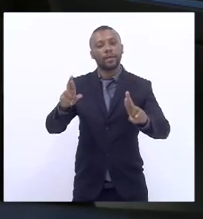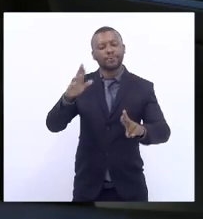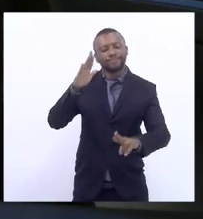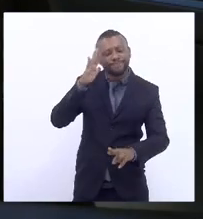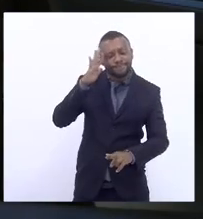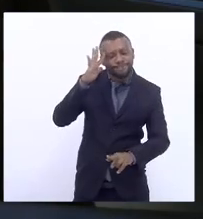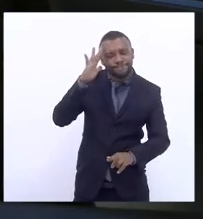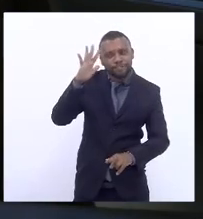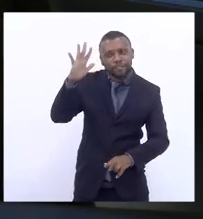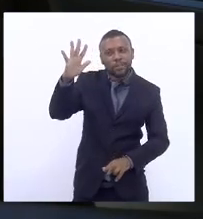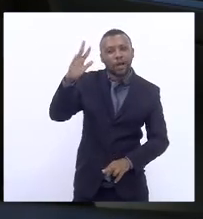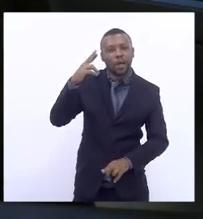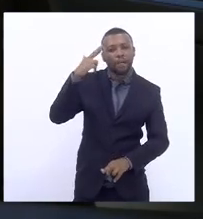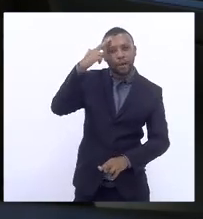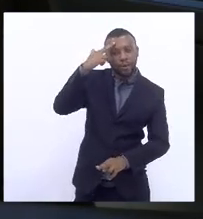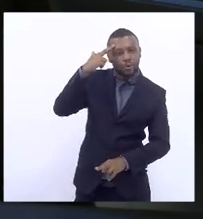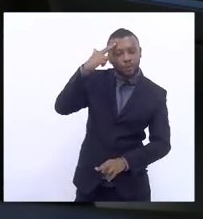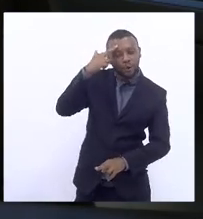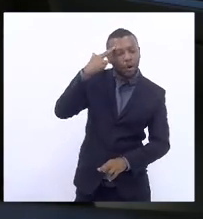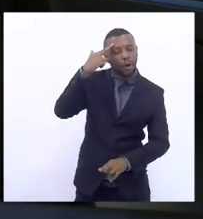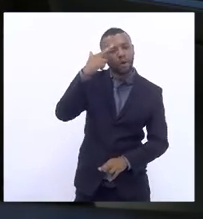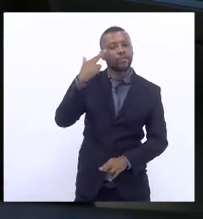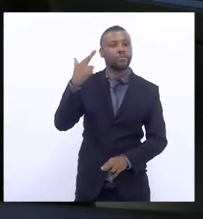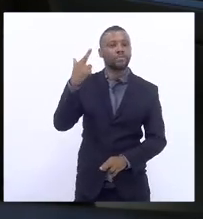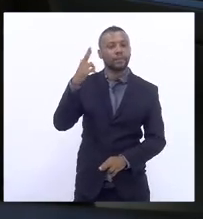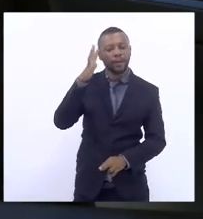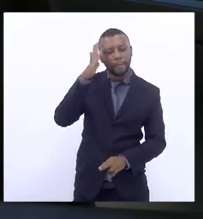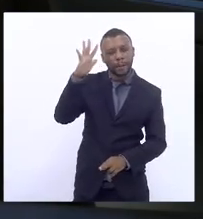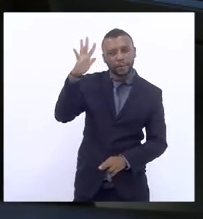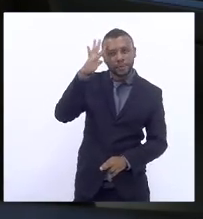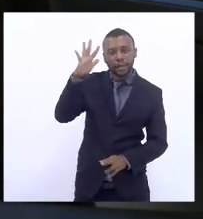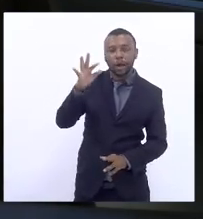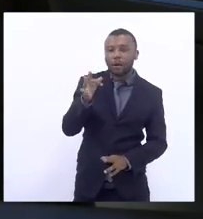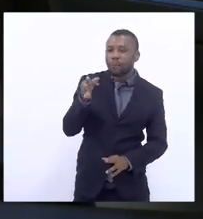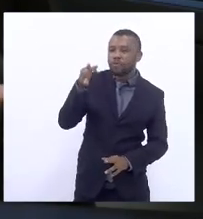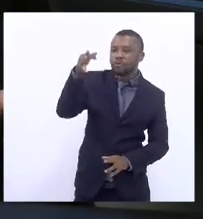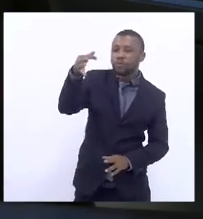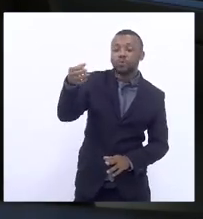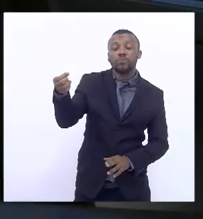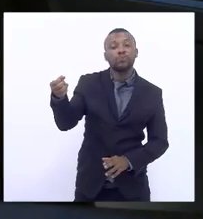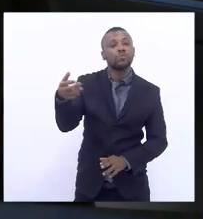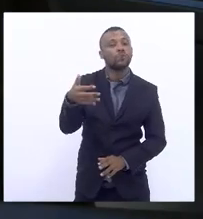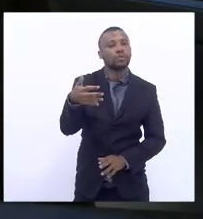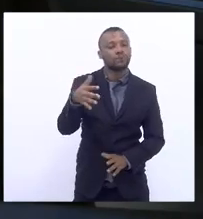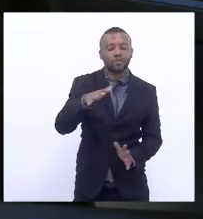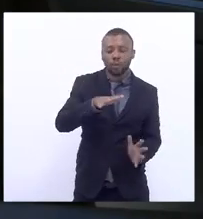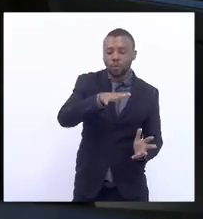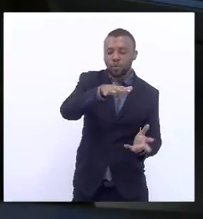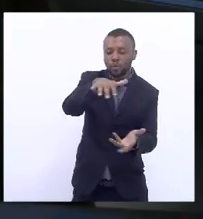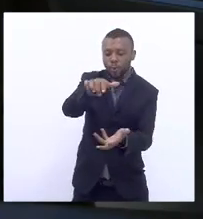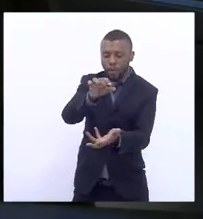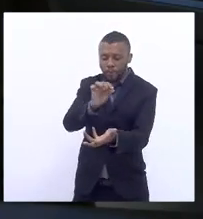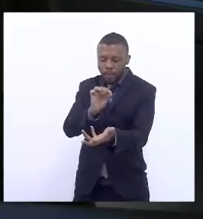o sonho, para sonhar, imaginar um mundo novo. Senão,